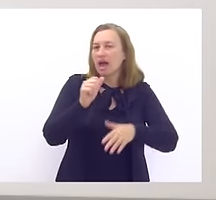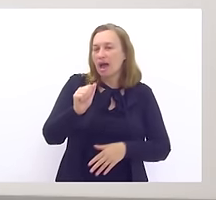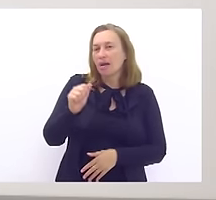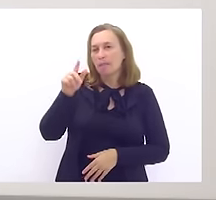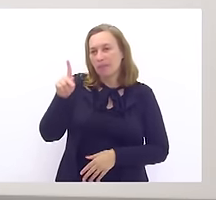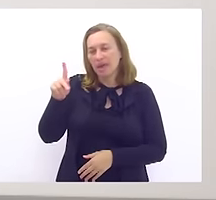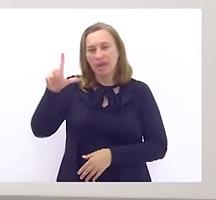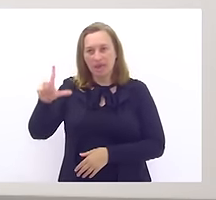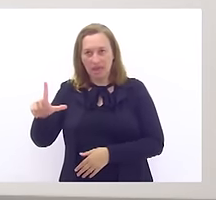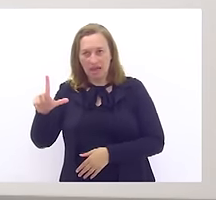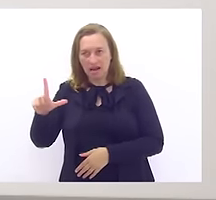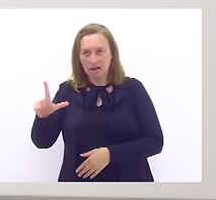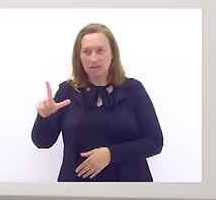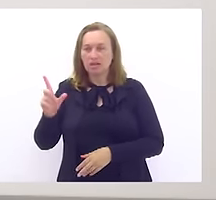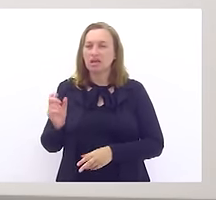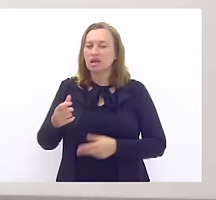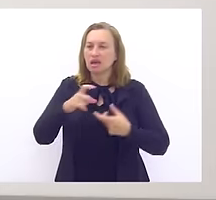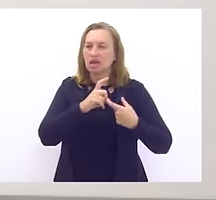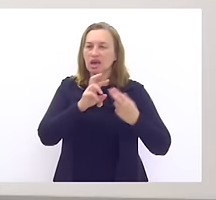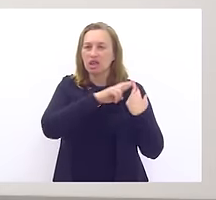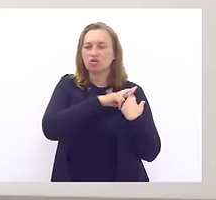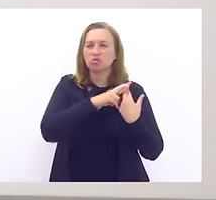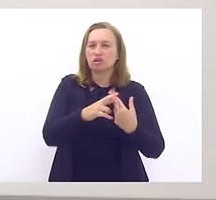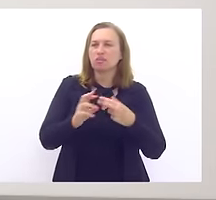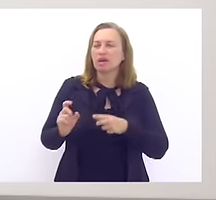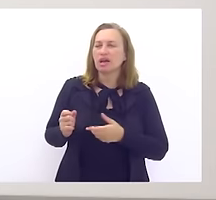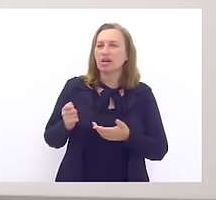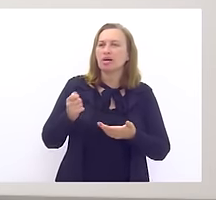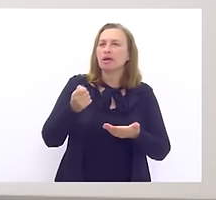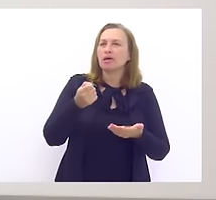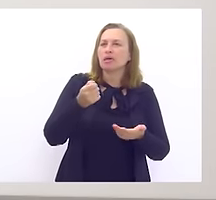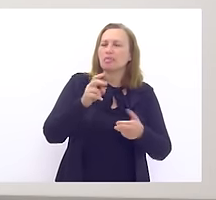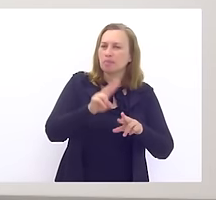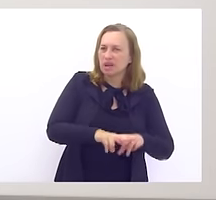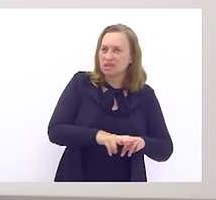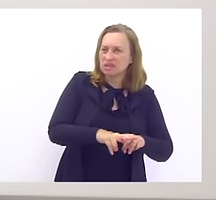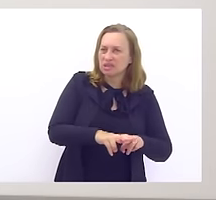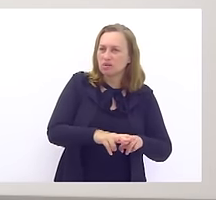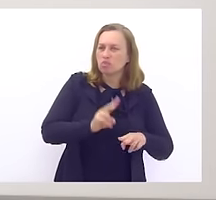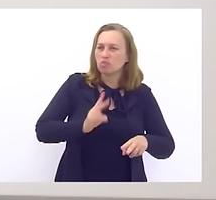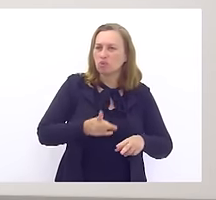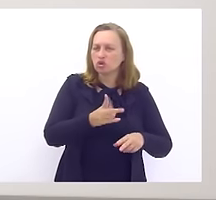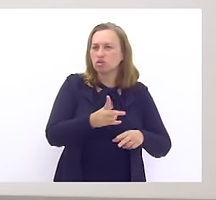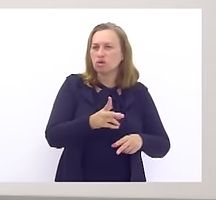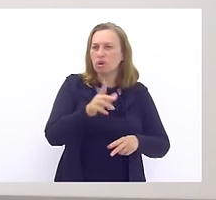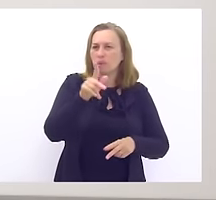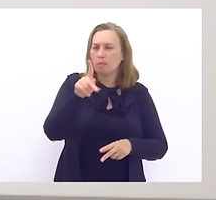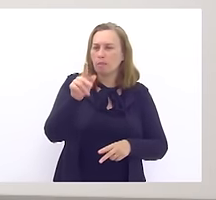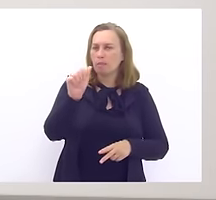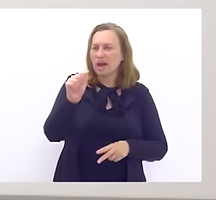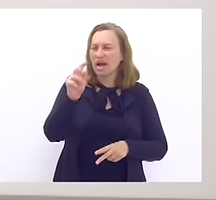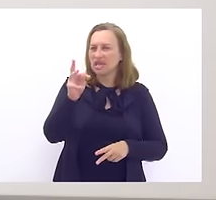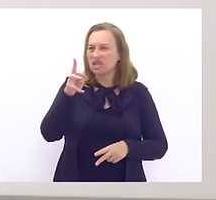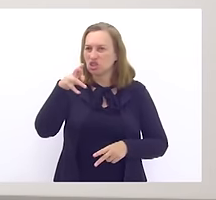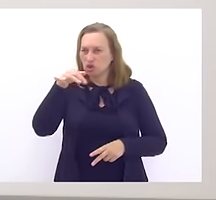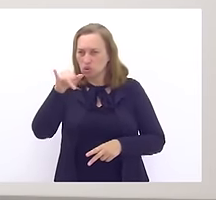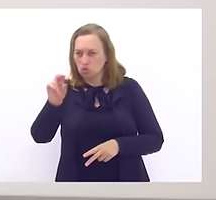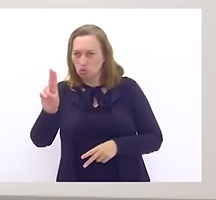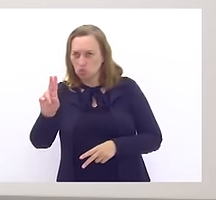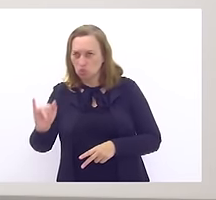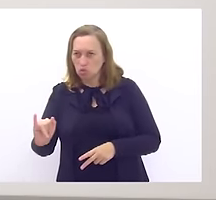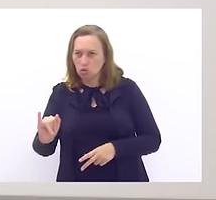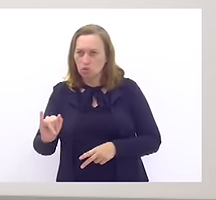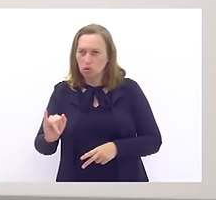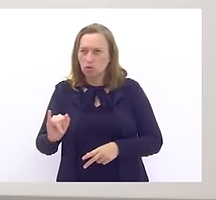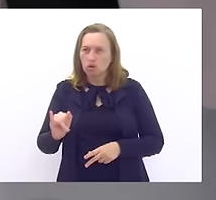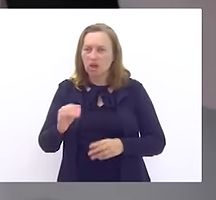responsável pela apreensão por manter o pátio e por leiloar ela não transfere direto para fazenda vai direto para o órgão o cara tem um